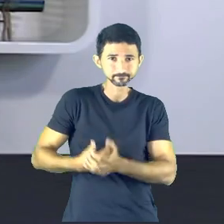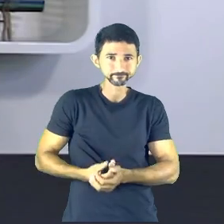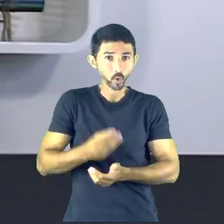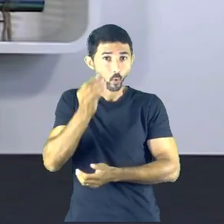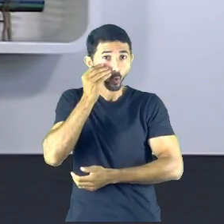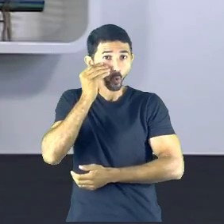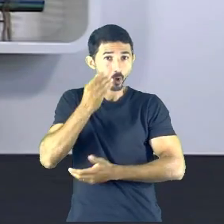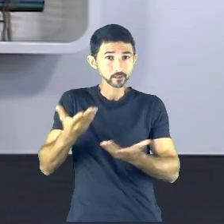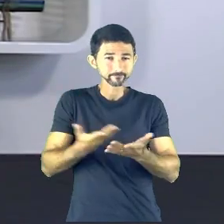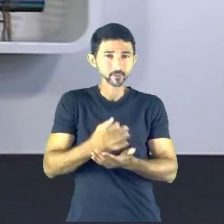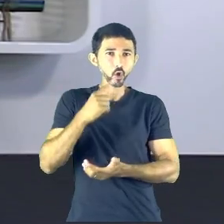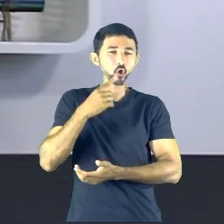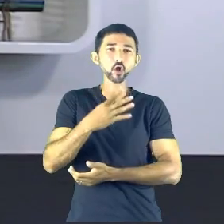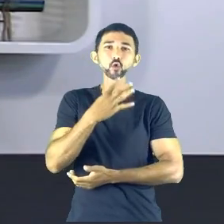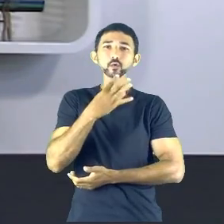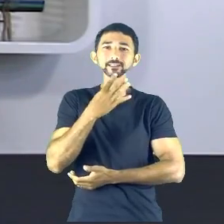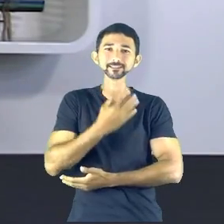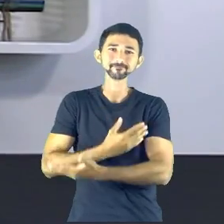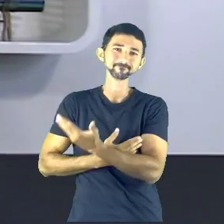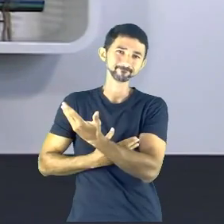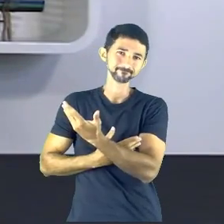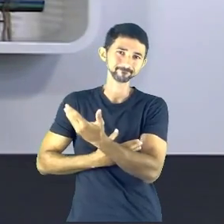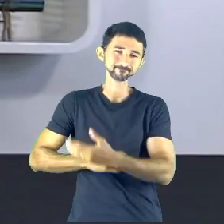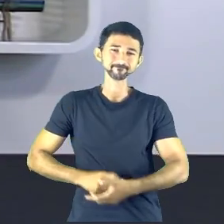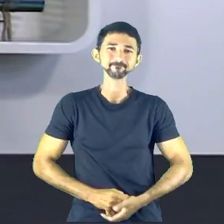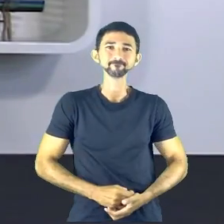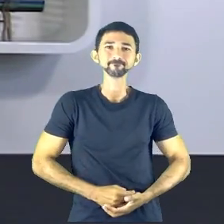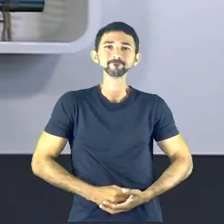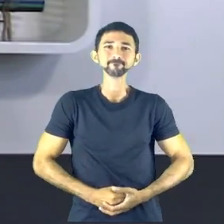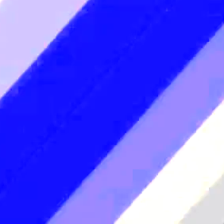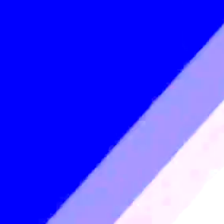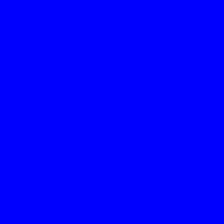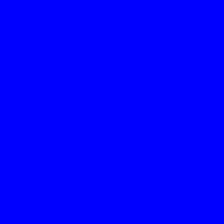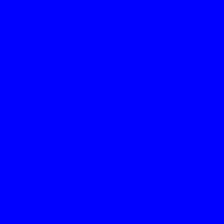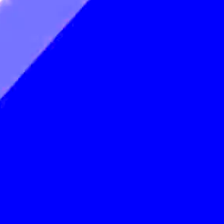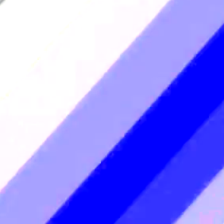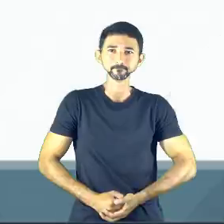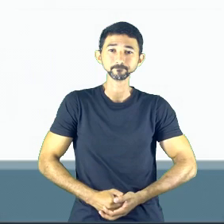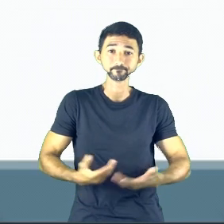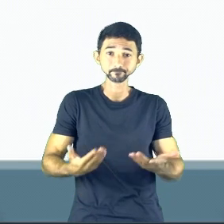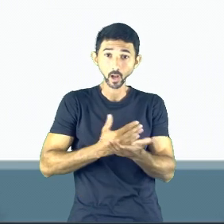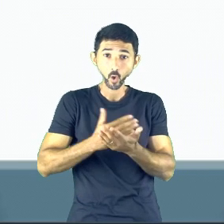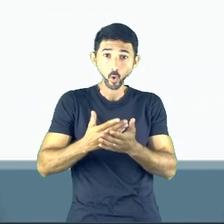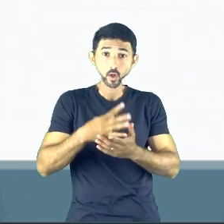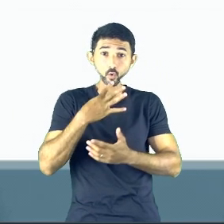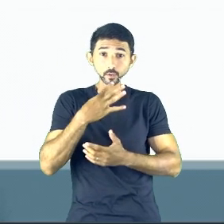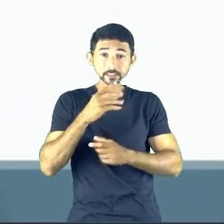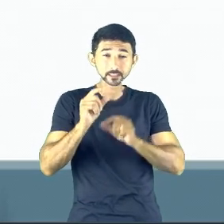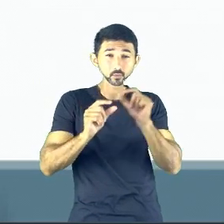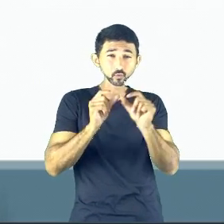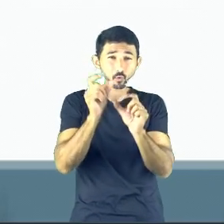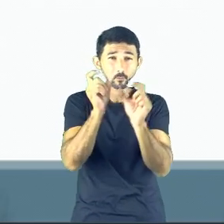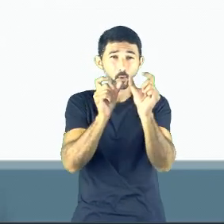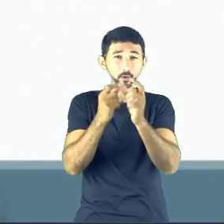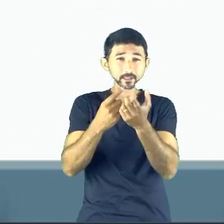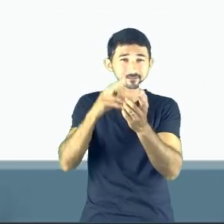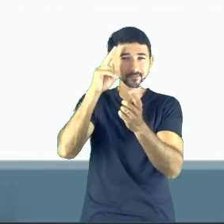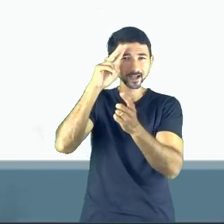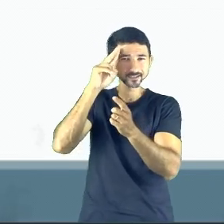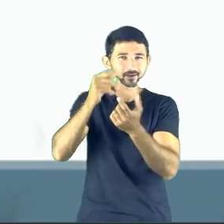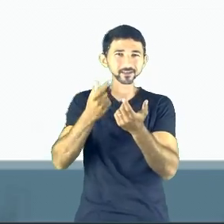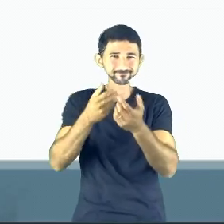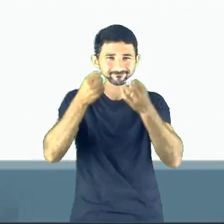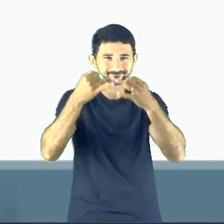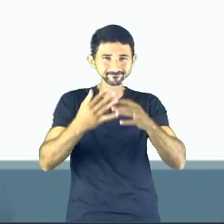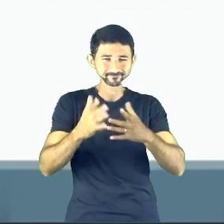certo? Mas fiquem ligadinhos aqui comigo e bora conhecer um pouco mais sobre as fábulas. Bora lá! Então, galera, a partir de agora nós conheceremos um pouco